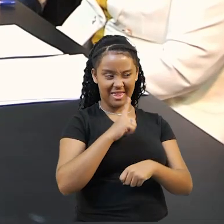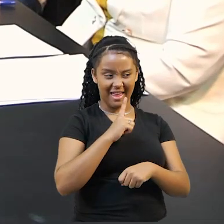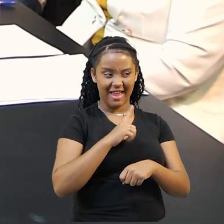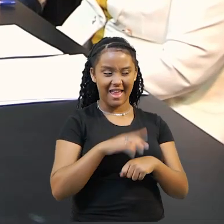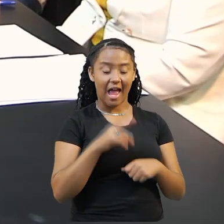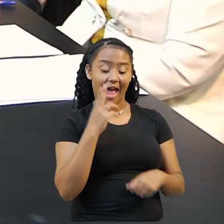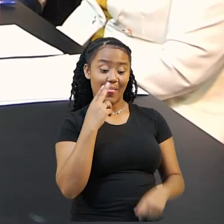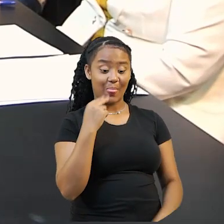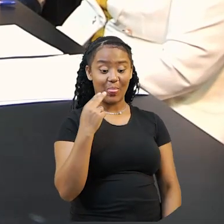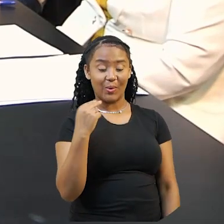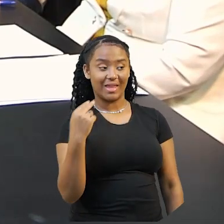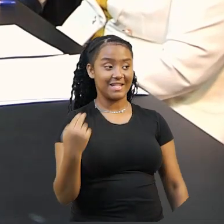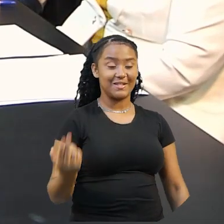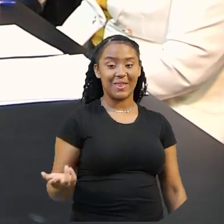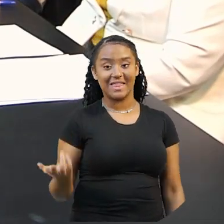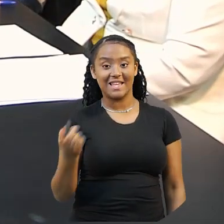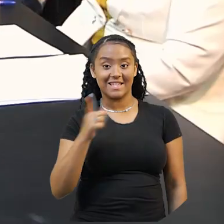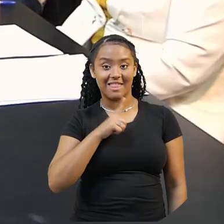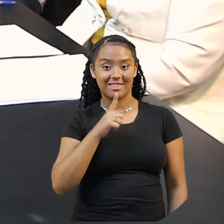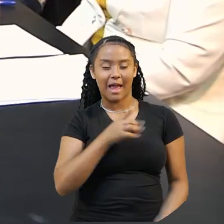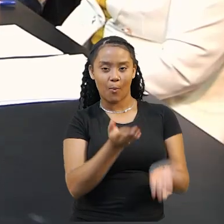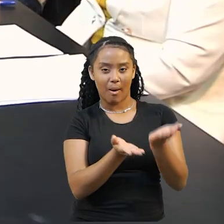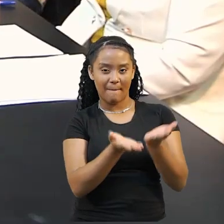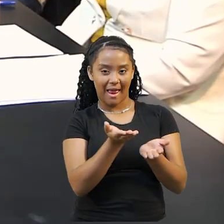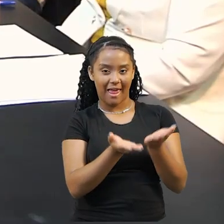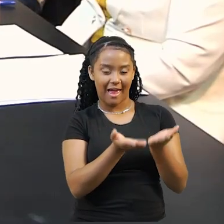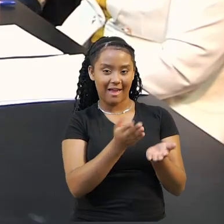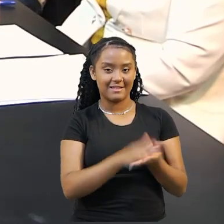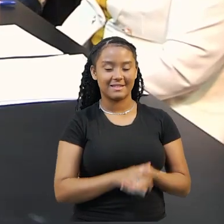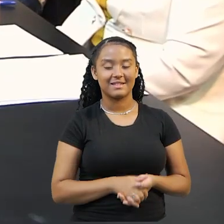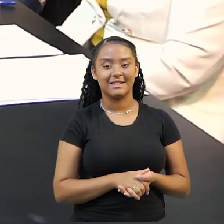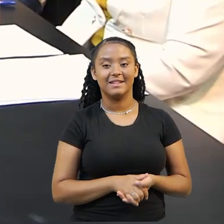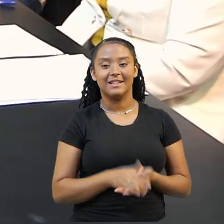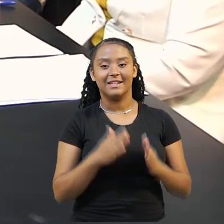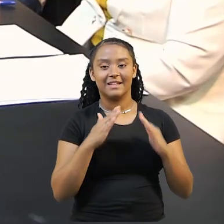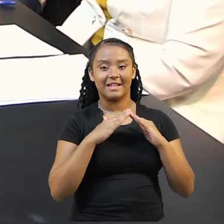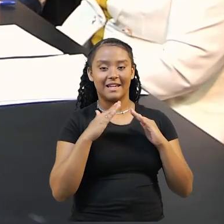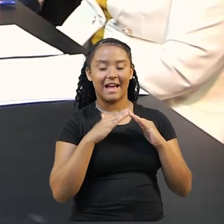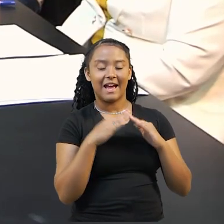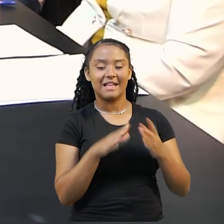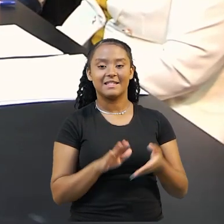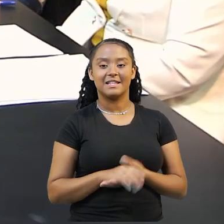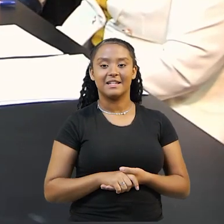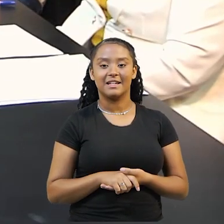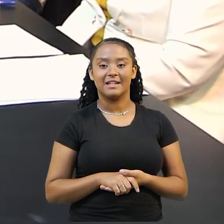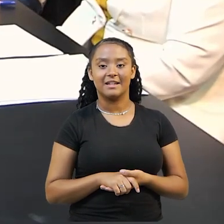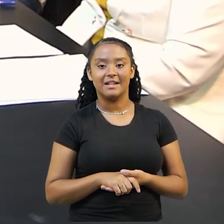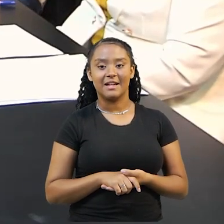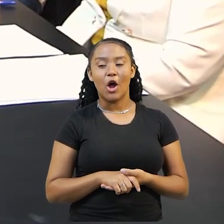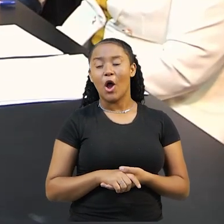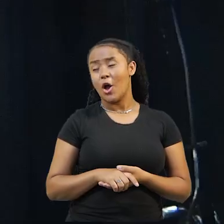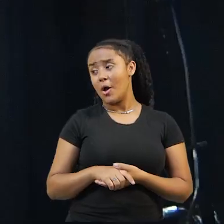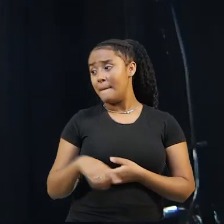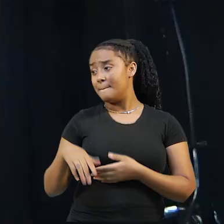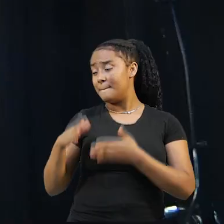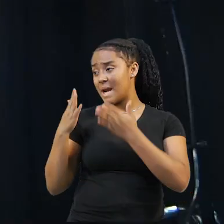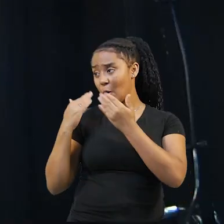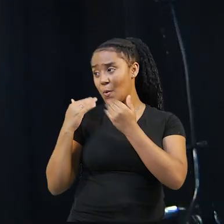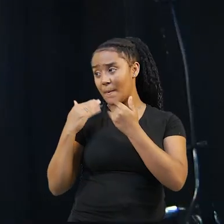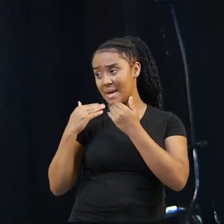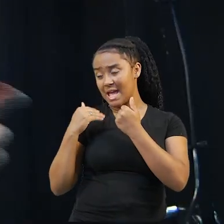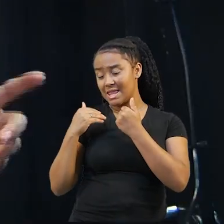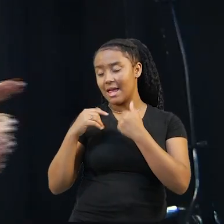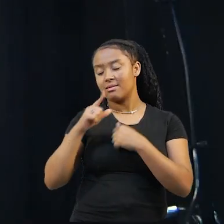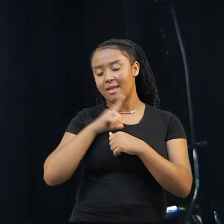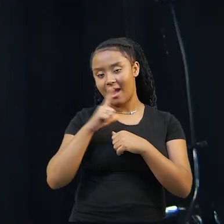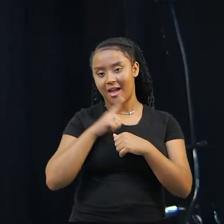é? A nutricionista tem uma balança de peso lá no em casa, no assim, para se pesar? É. Ou para pesar alimentos, tenho.